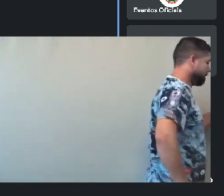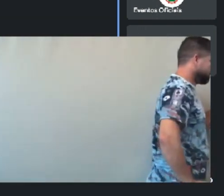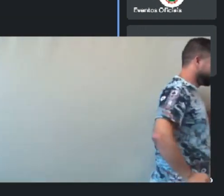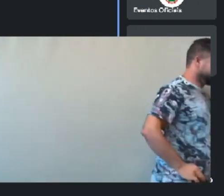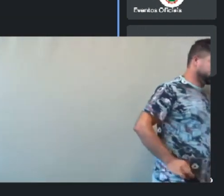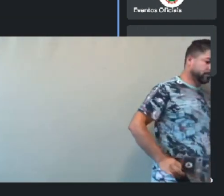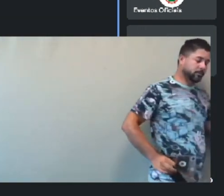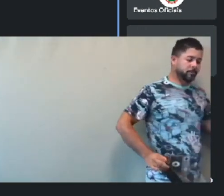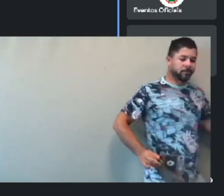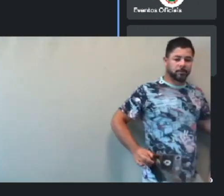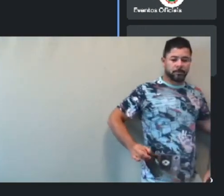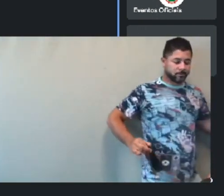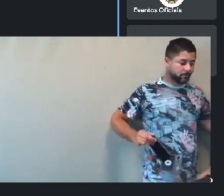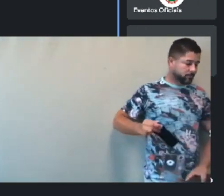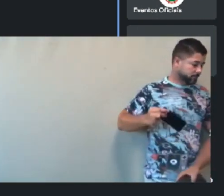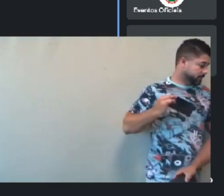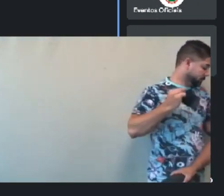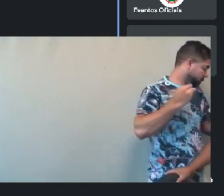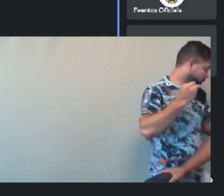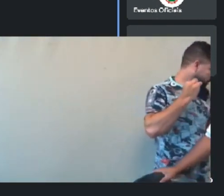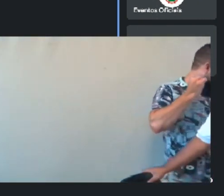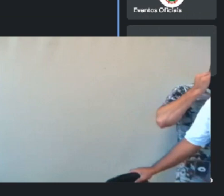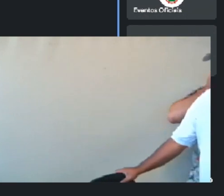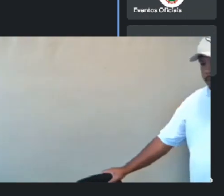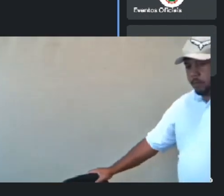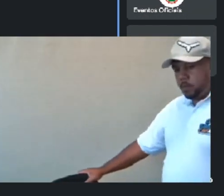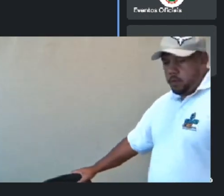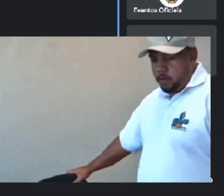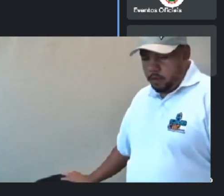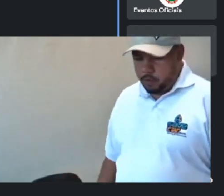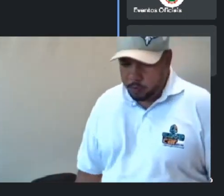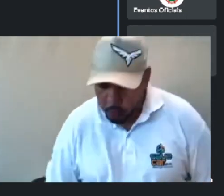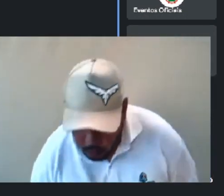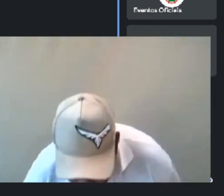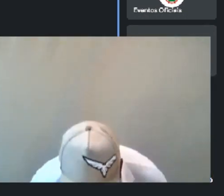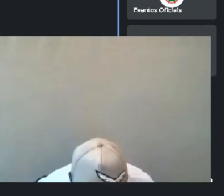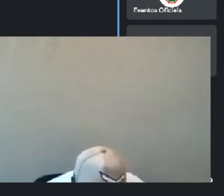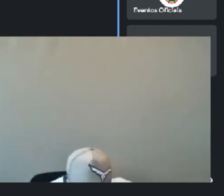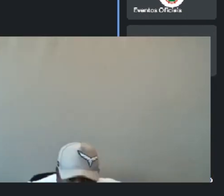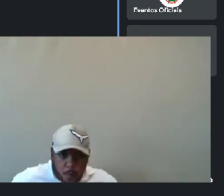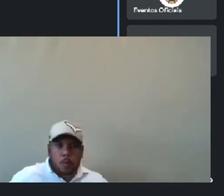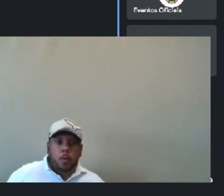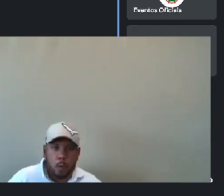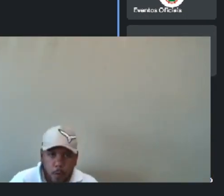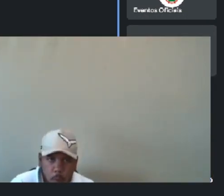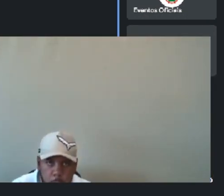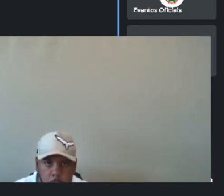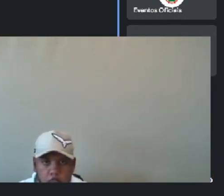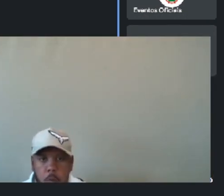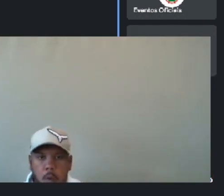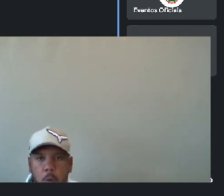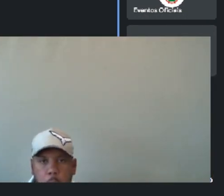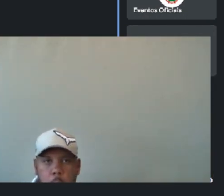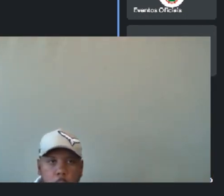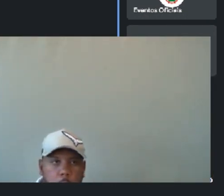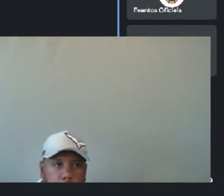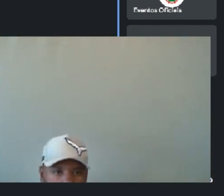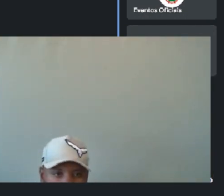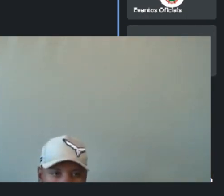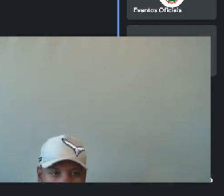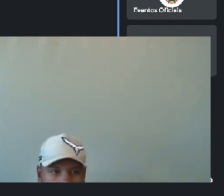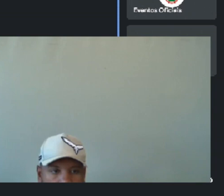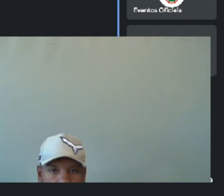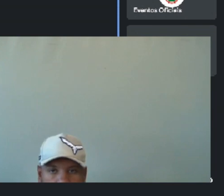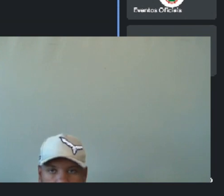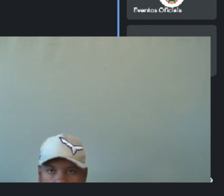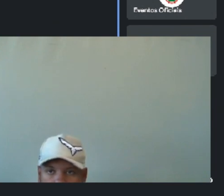na década de 80 lá, ele foi alterado e constituído com a maior parte das linhas trabalhando no sistema